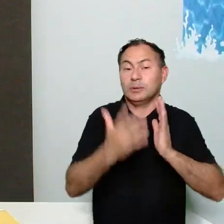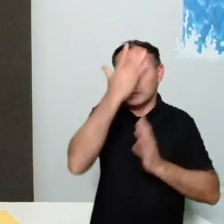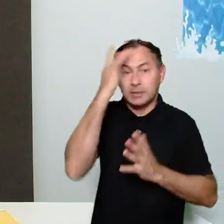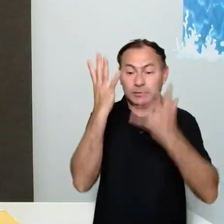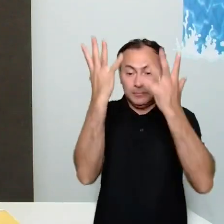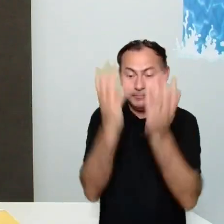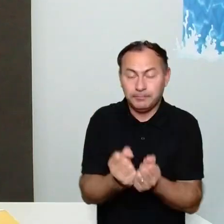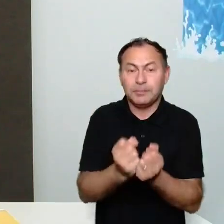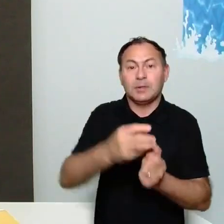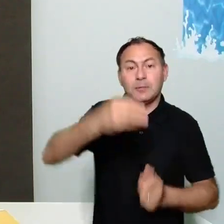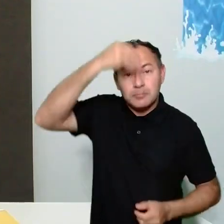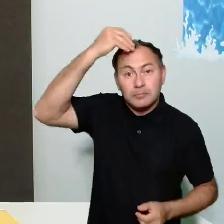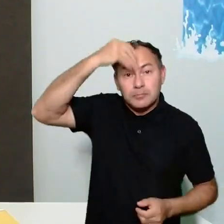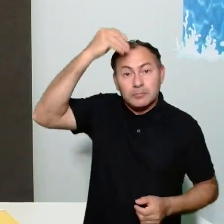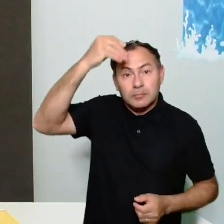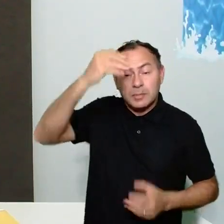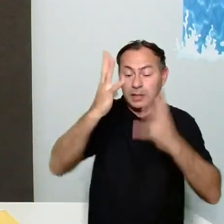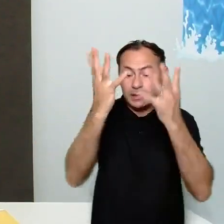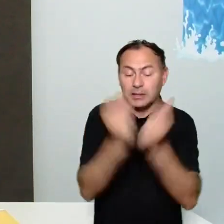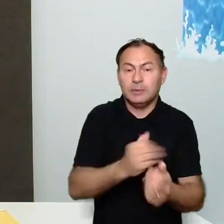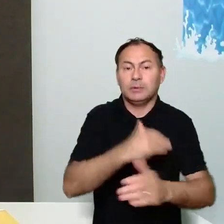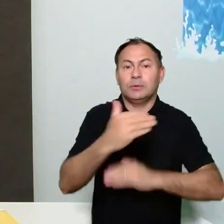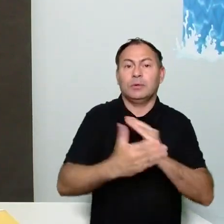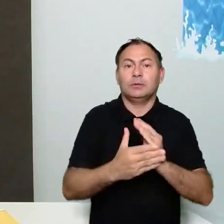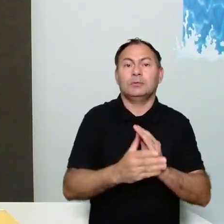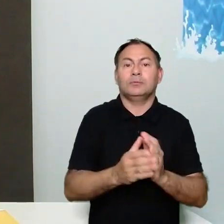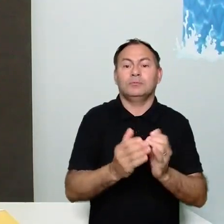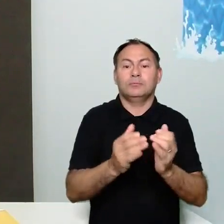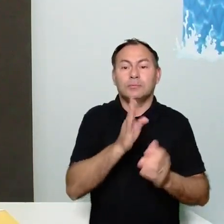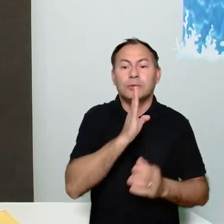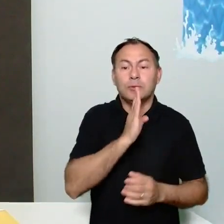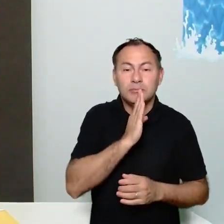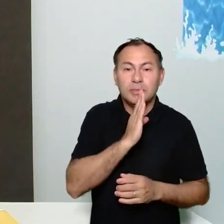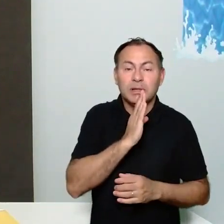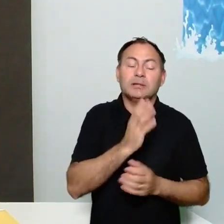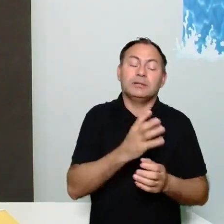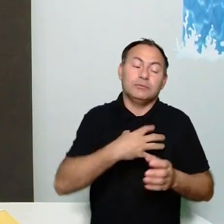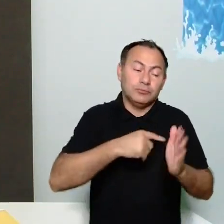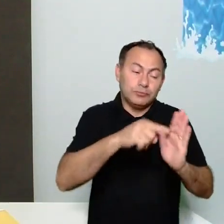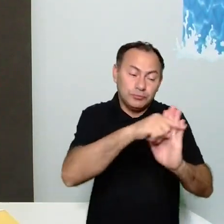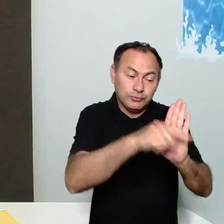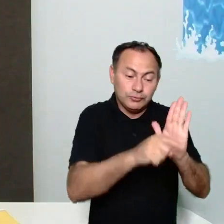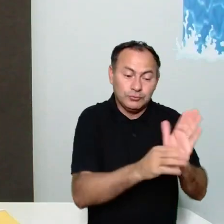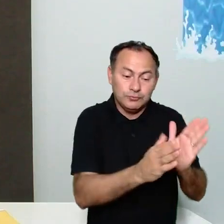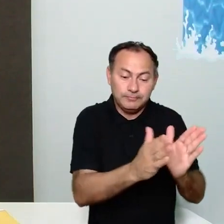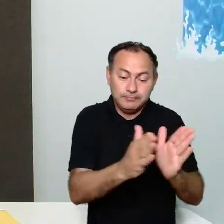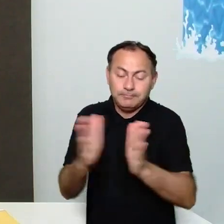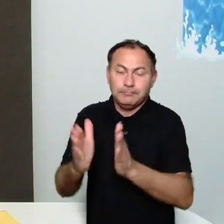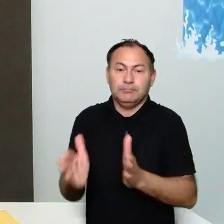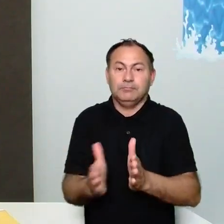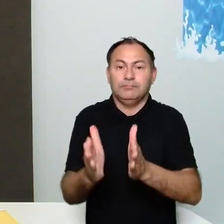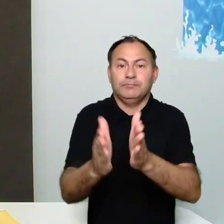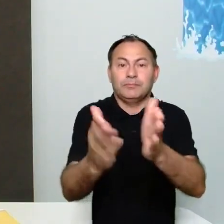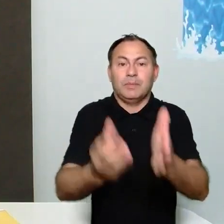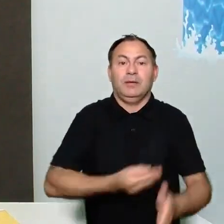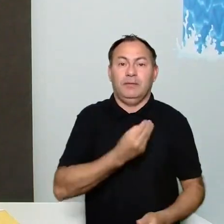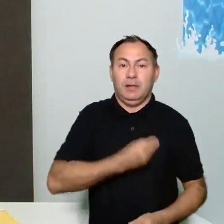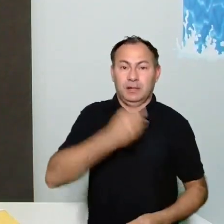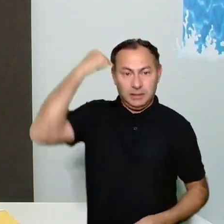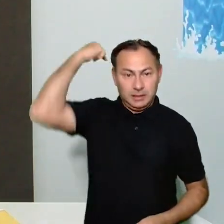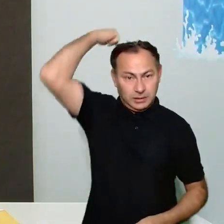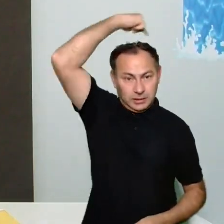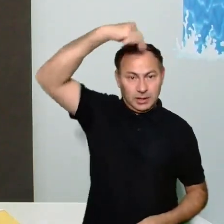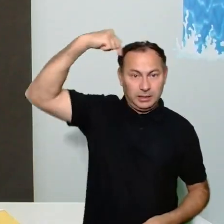recebe o batismo, recebe todo o instrumental para percorrer um caminho de